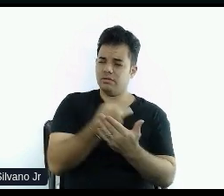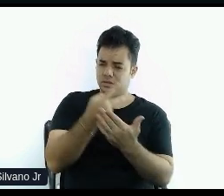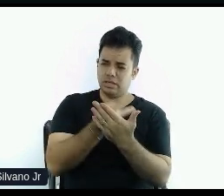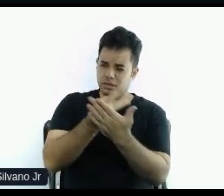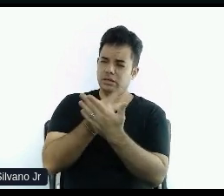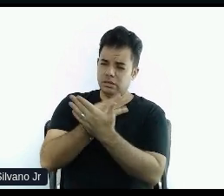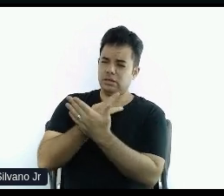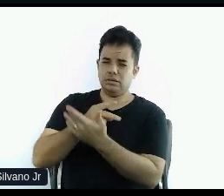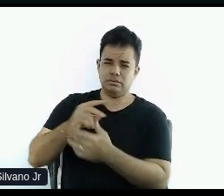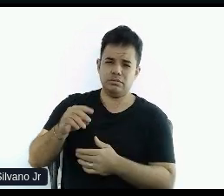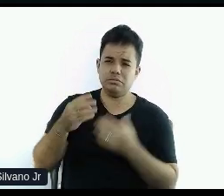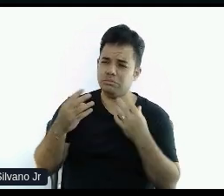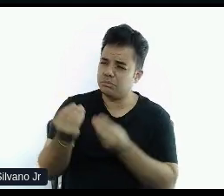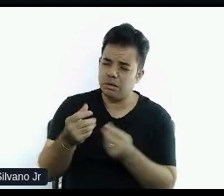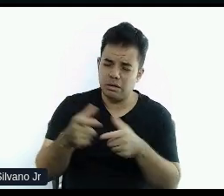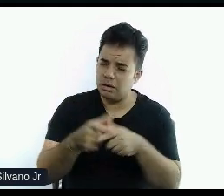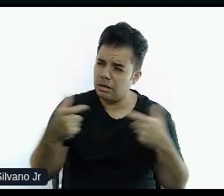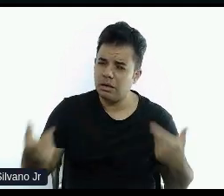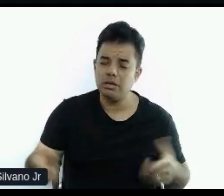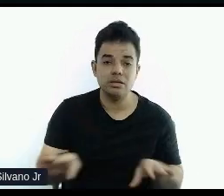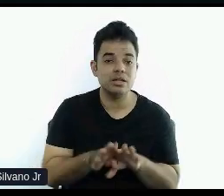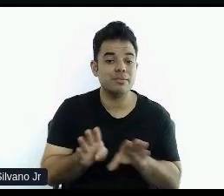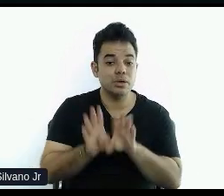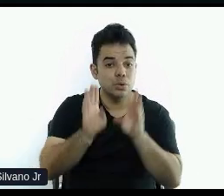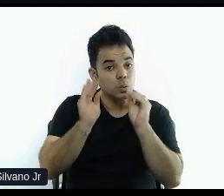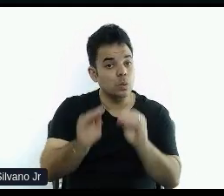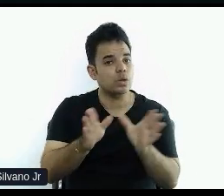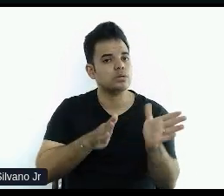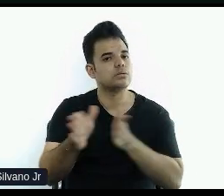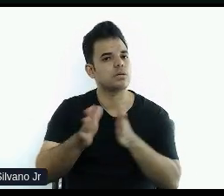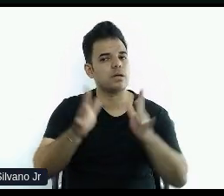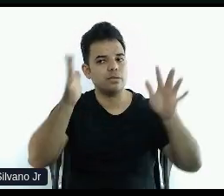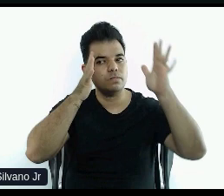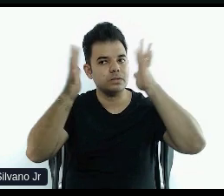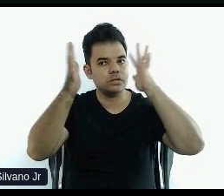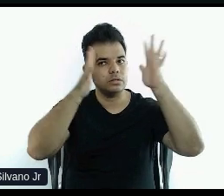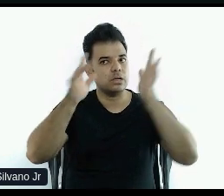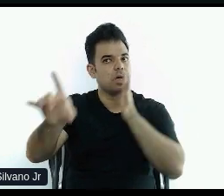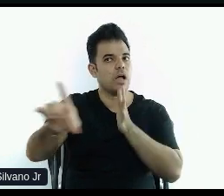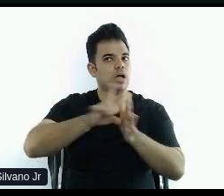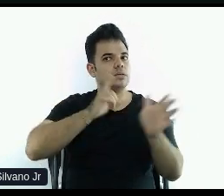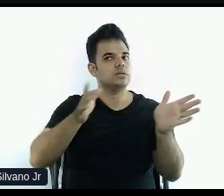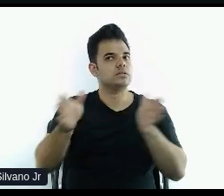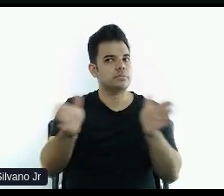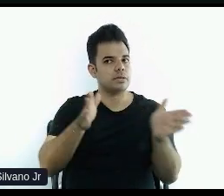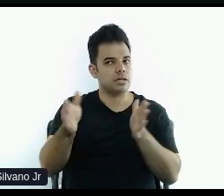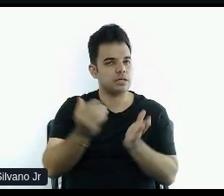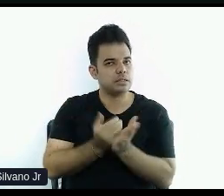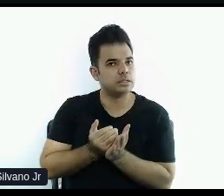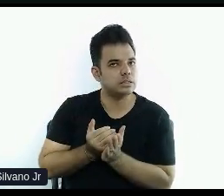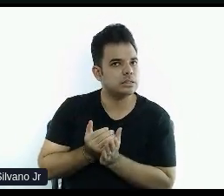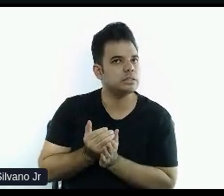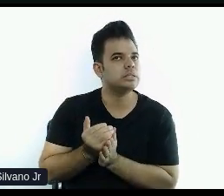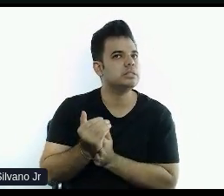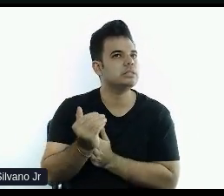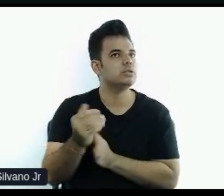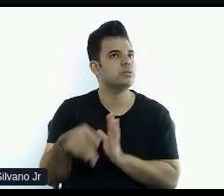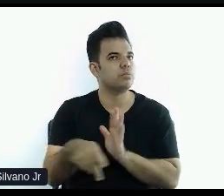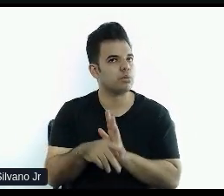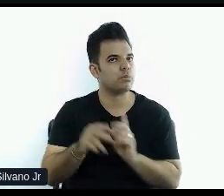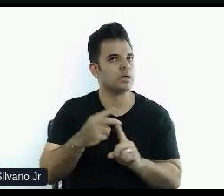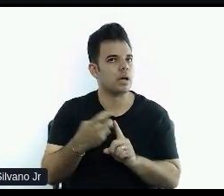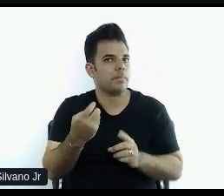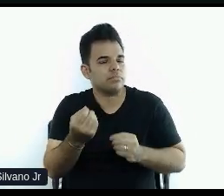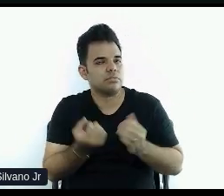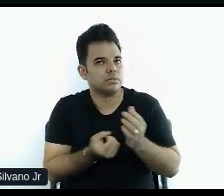colocar acessibilidade, já de pensar em acessibilidade logo no início do desenvolvimento de uma aplicação. Mas e quando